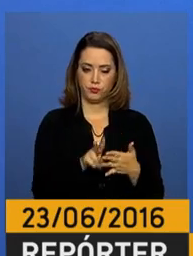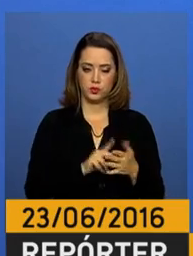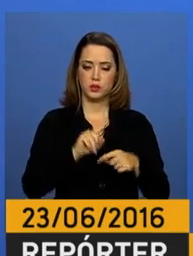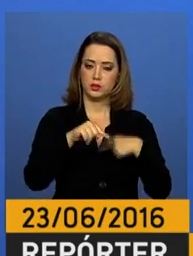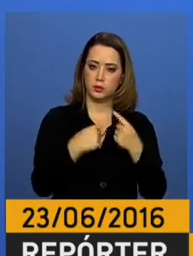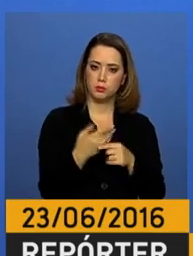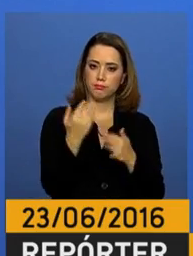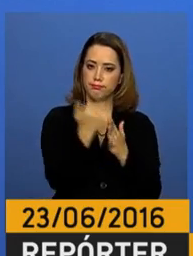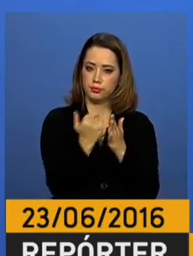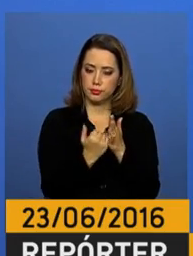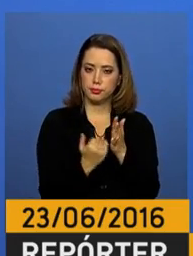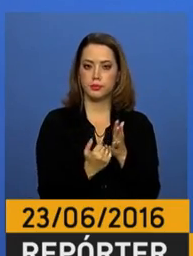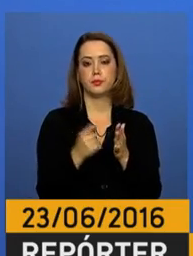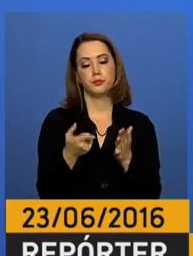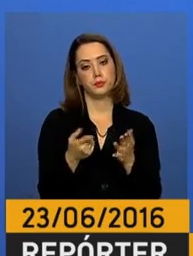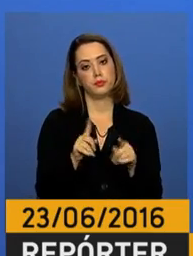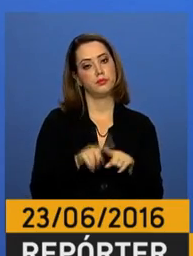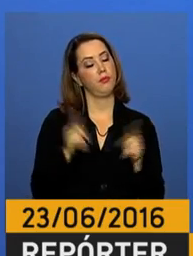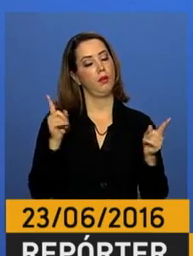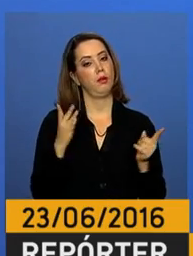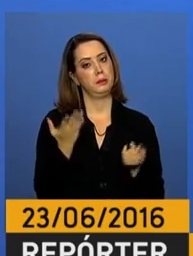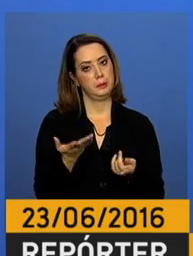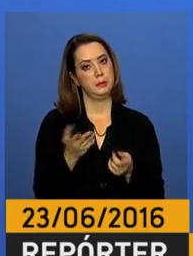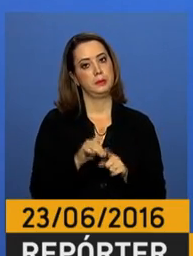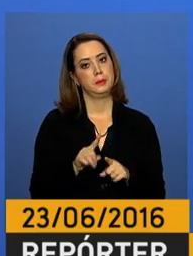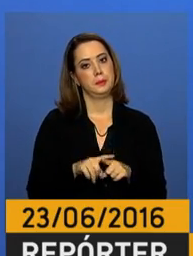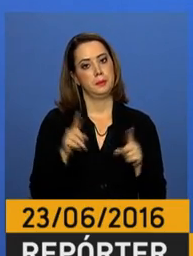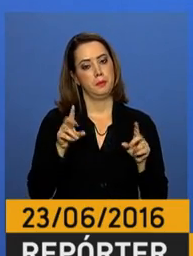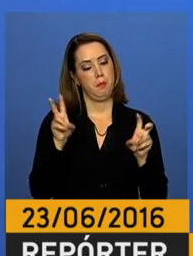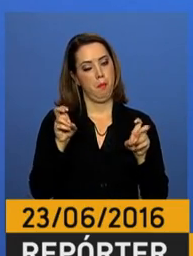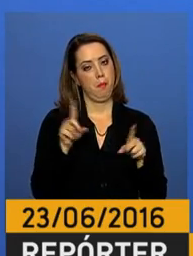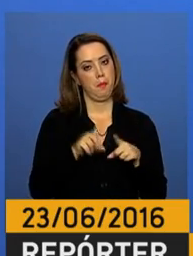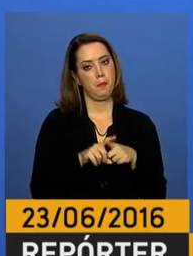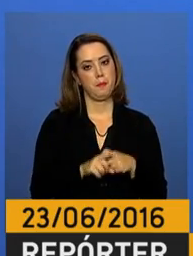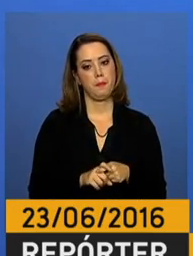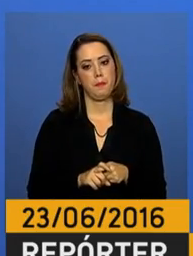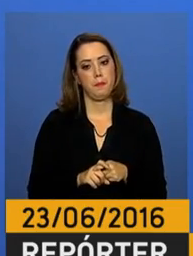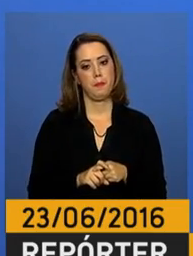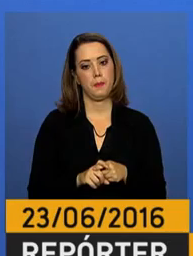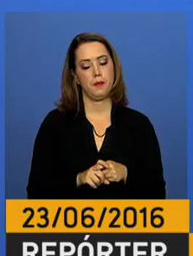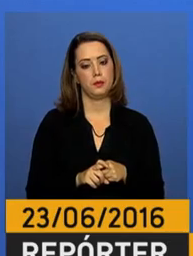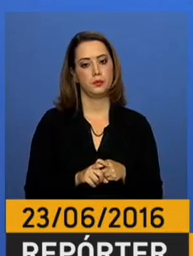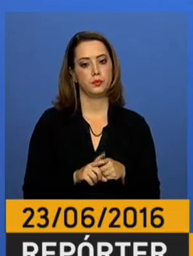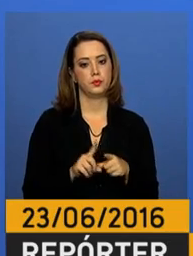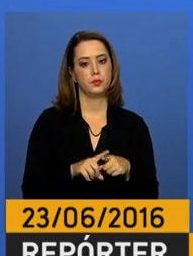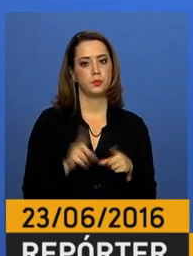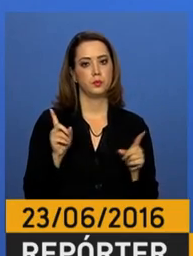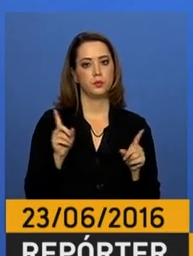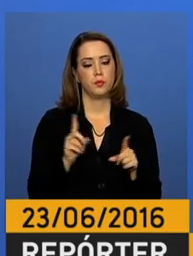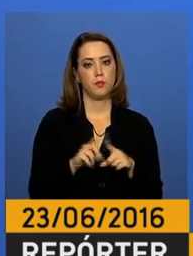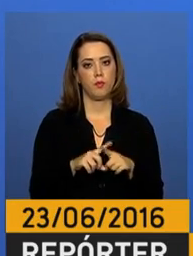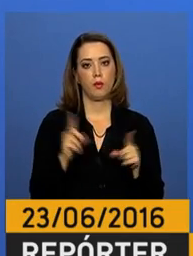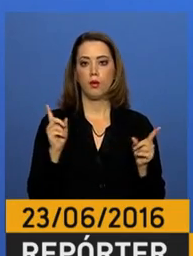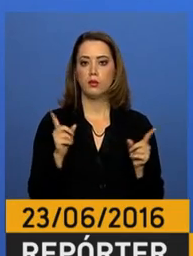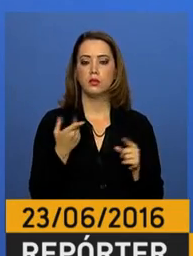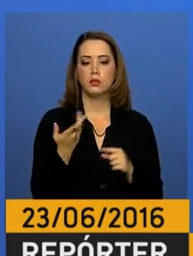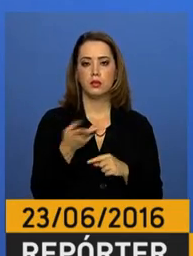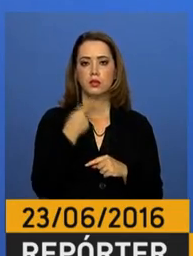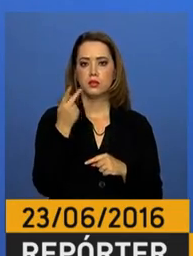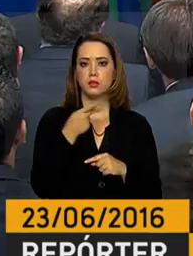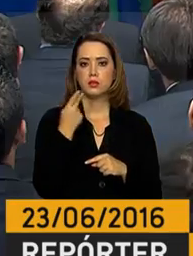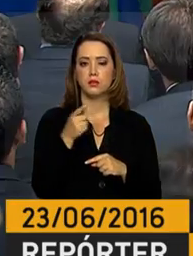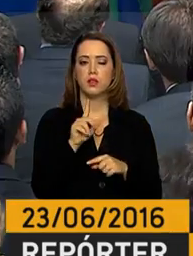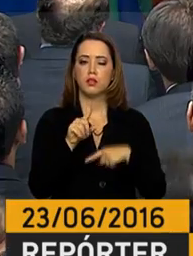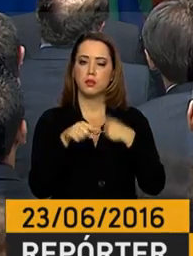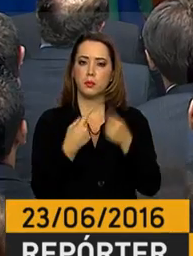várias considerações eu digo entretanto entretanto est fando aqui do mand injunção depois dizer que o direito